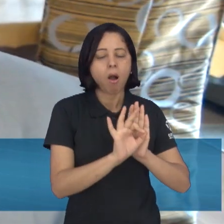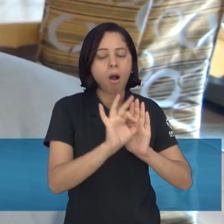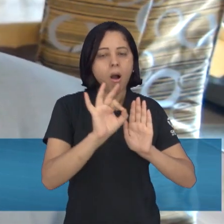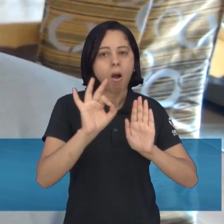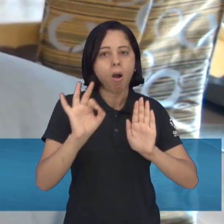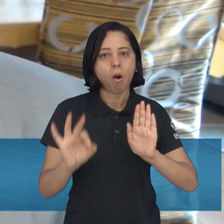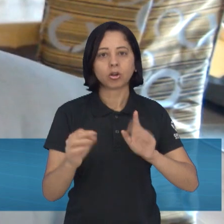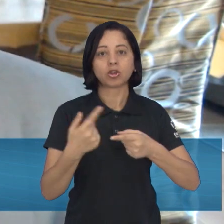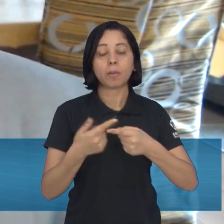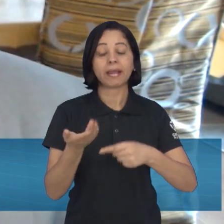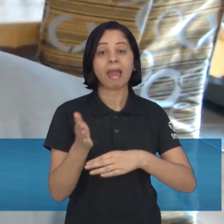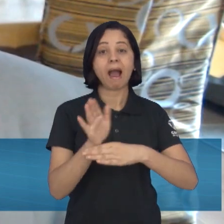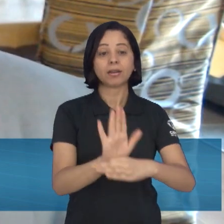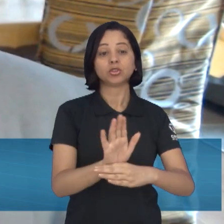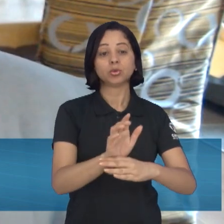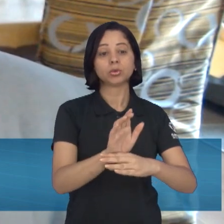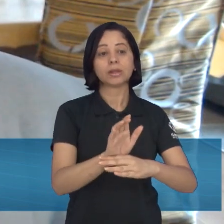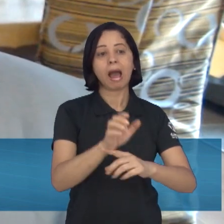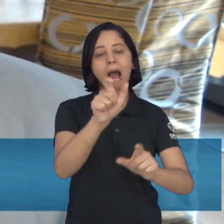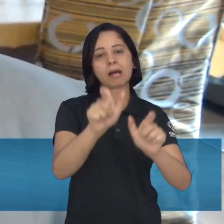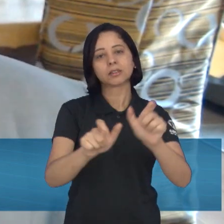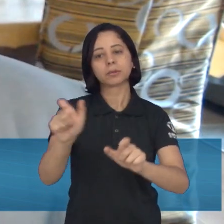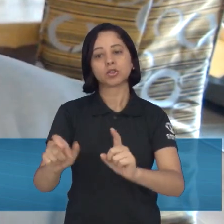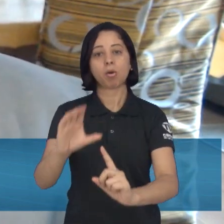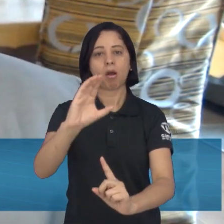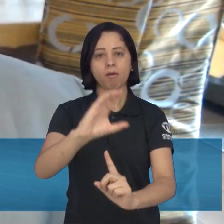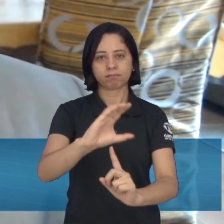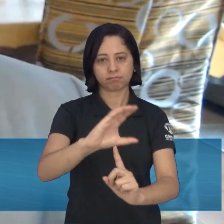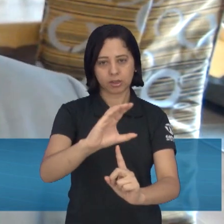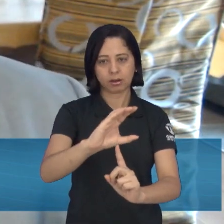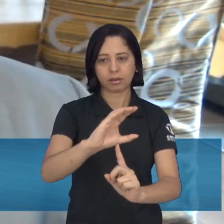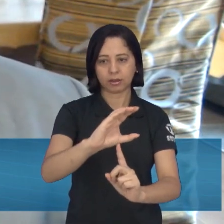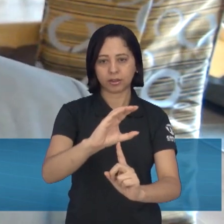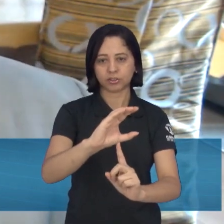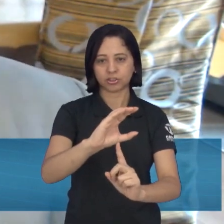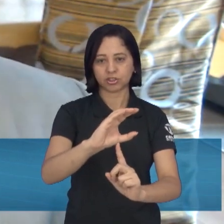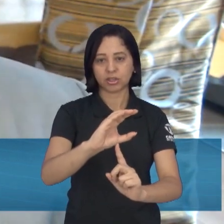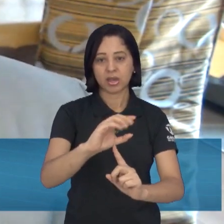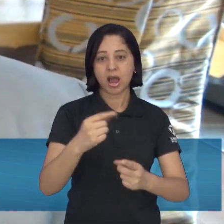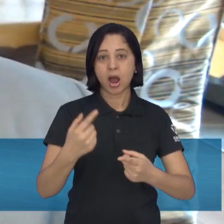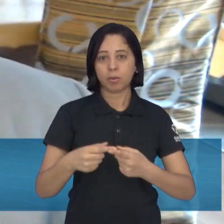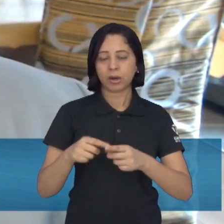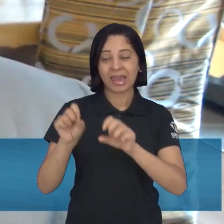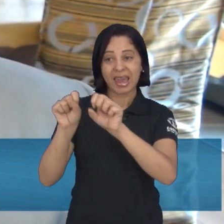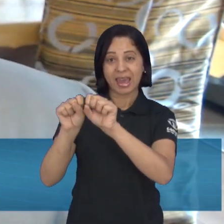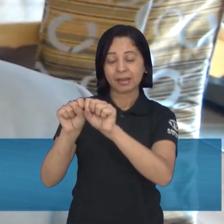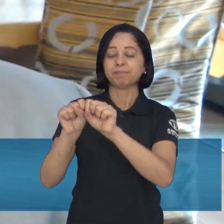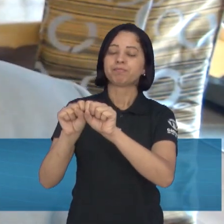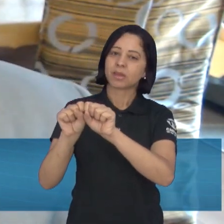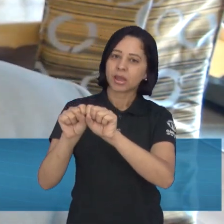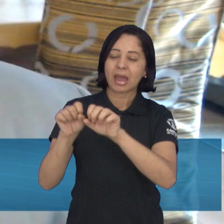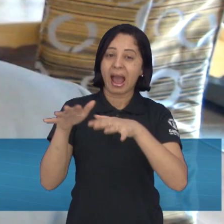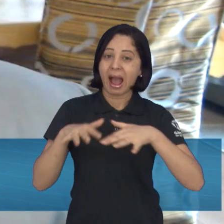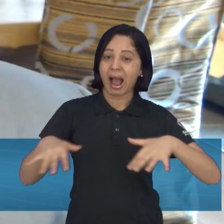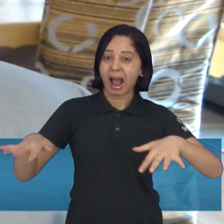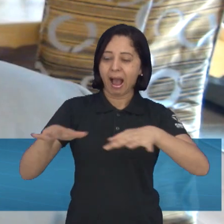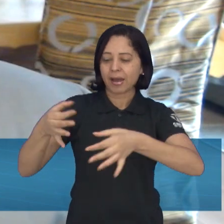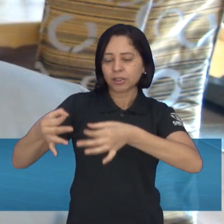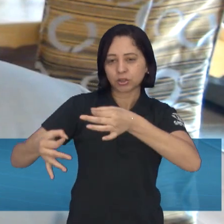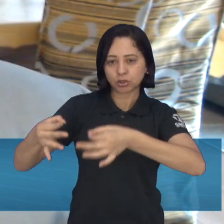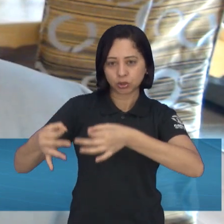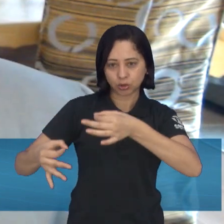os consumidores, justamente porque o sistema jurídico, considerando que a